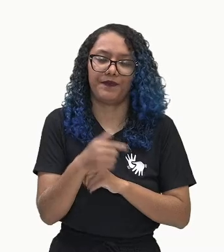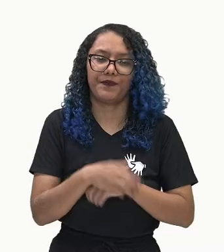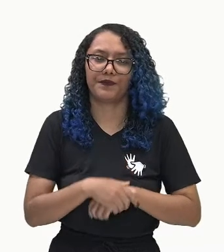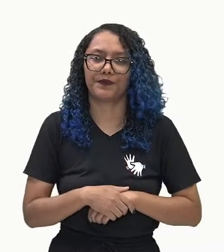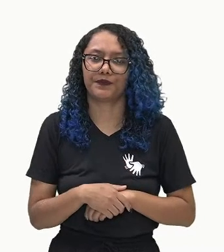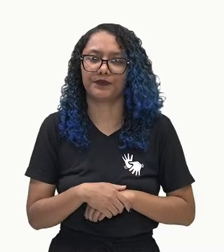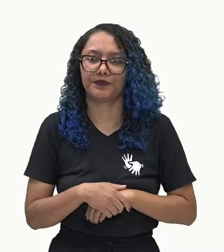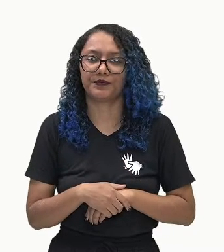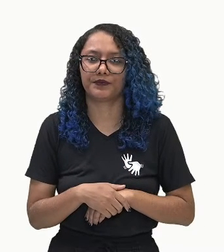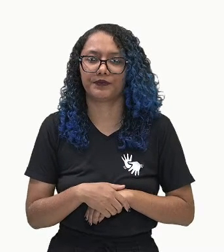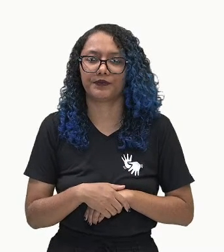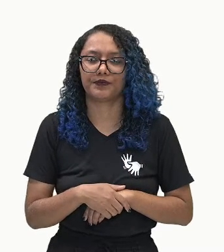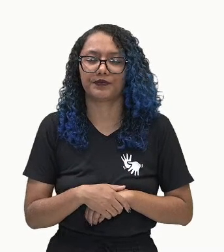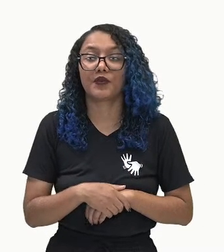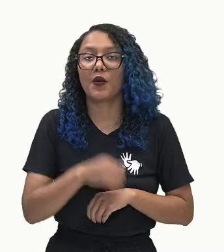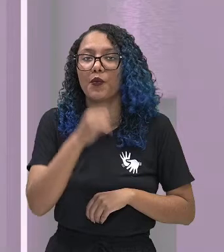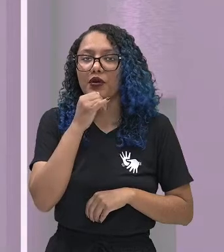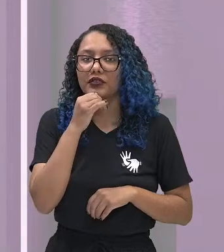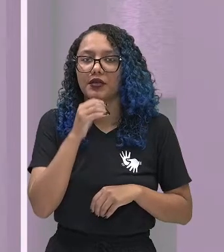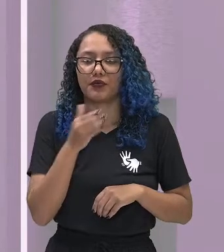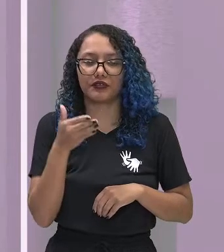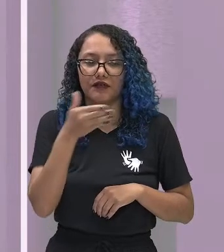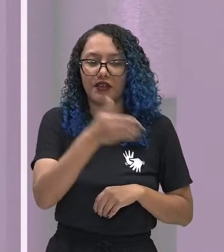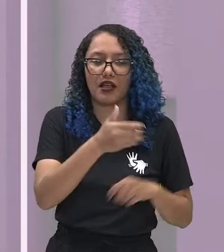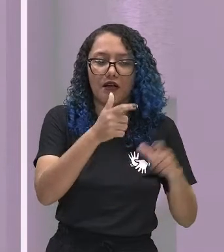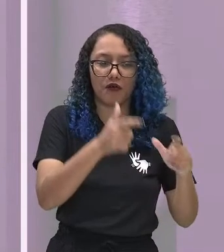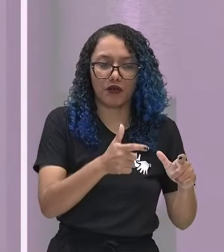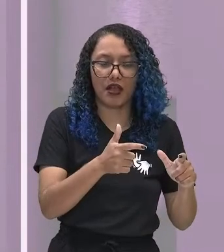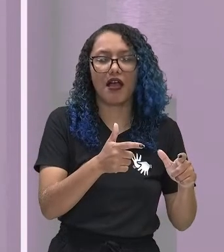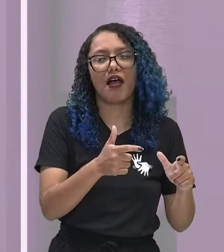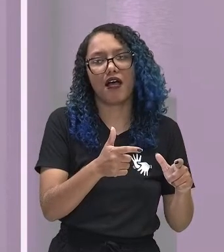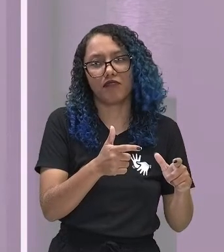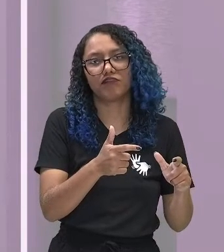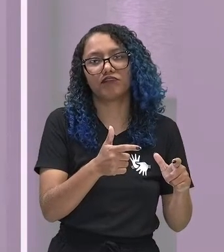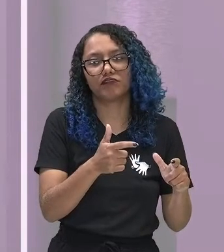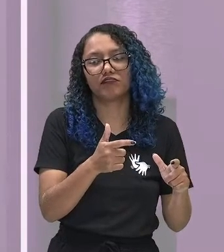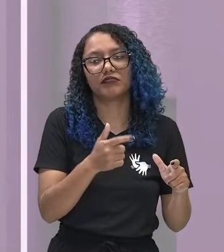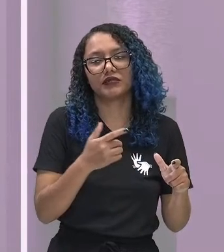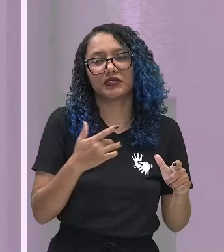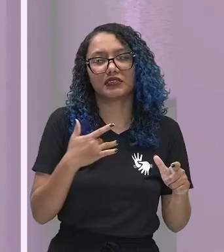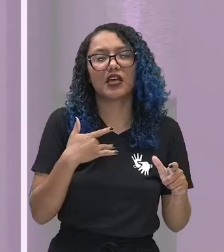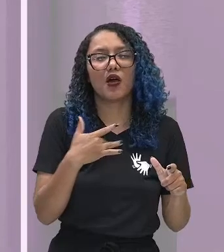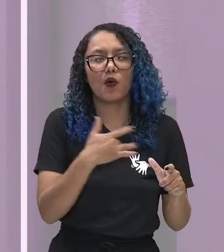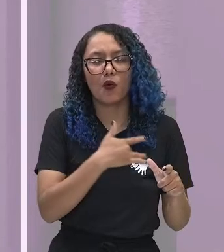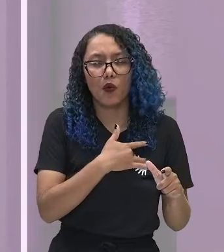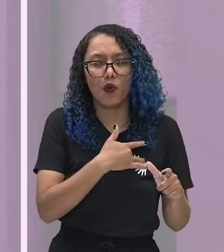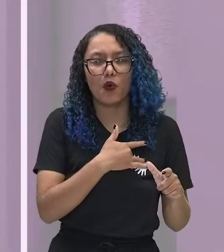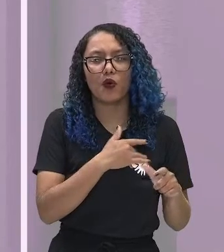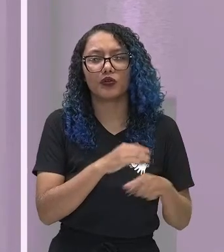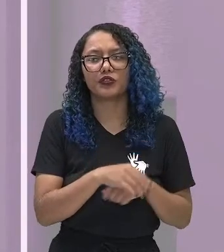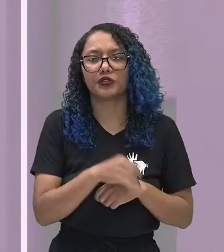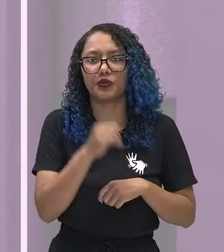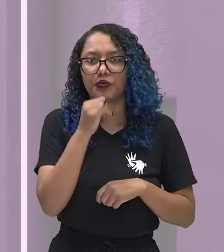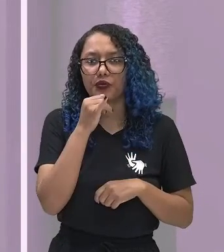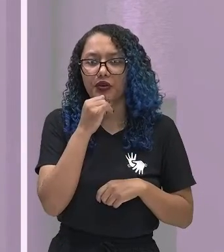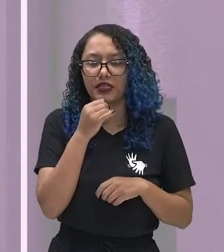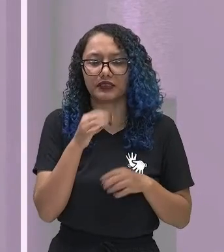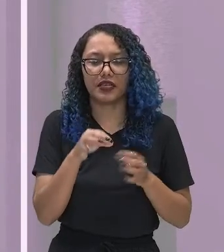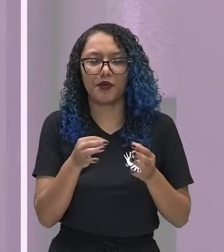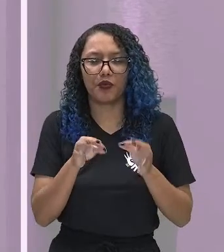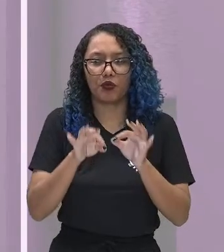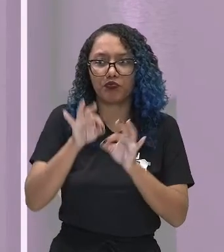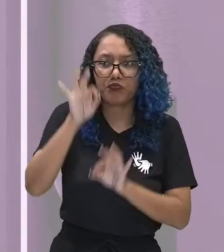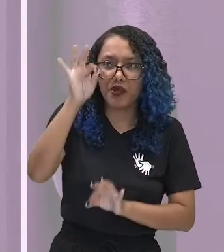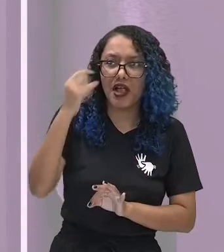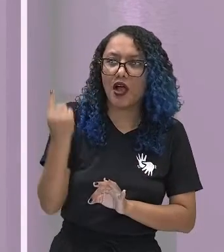vai no postinho de saúde, por exemplo, tirar sua medida, Ninguém tem, por exemplo, menos 1,70 m.